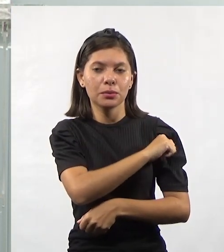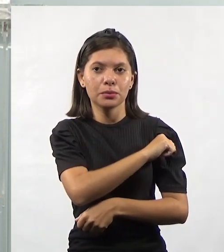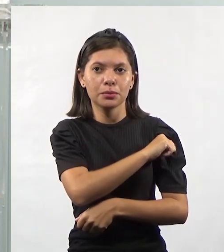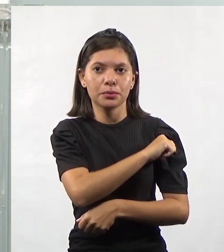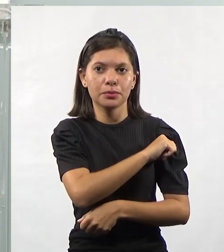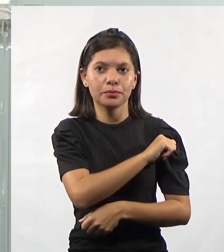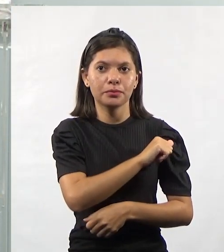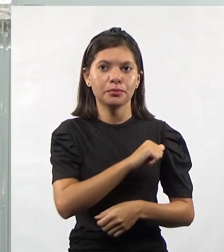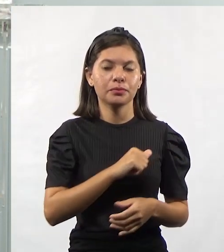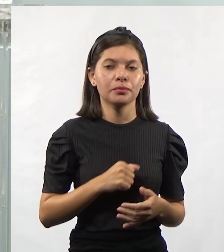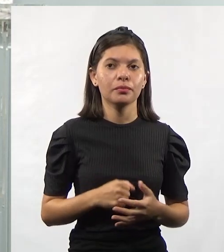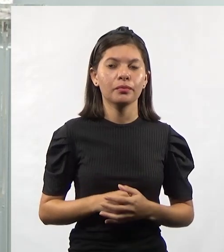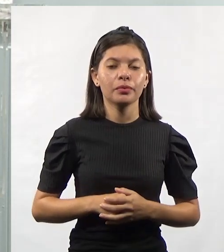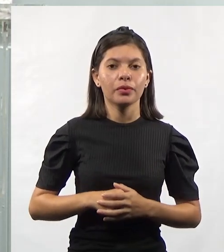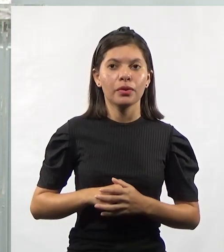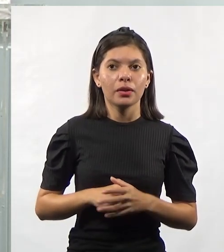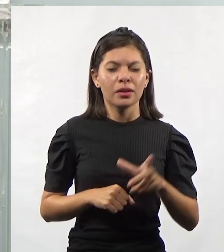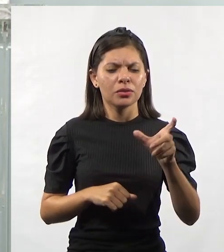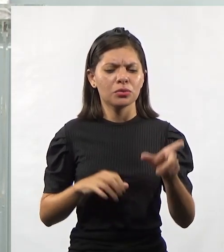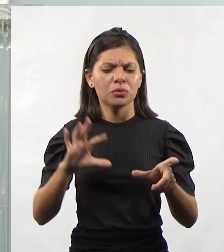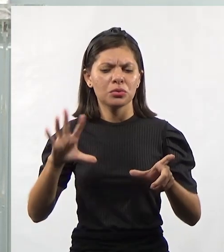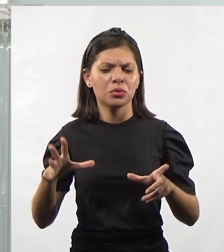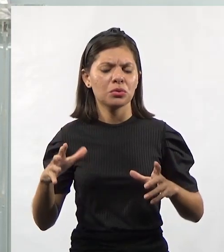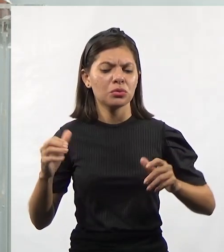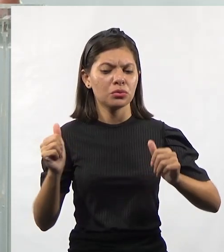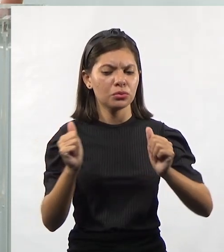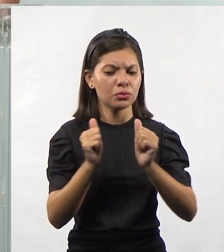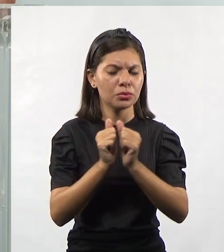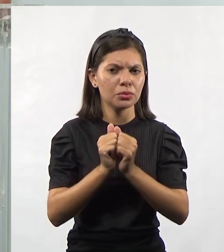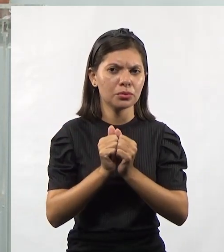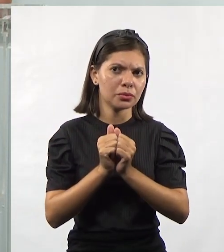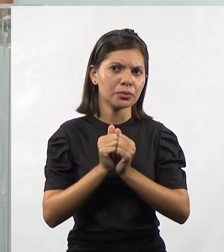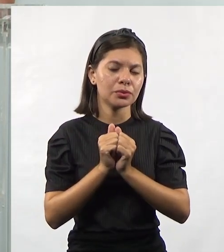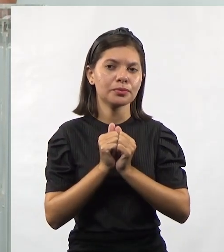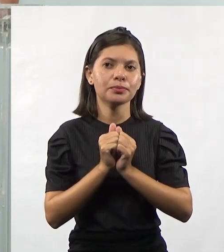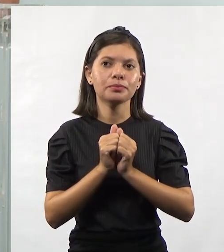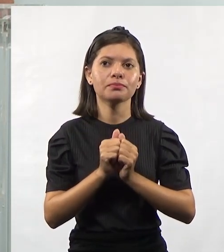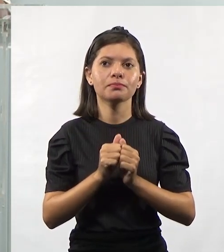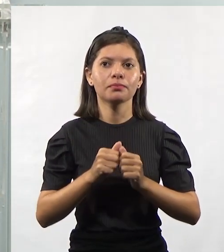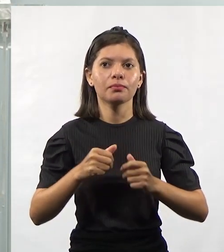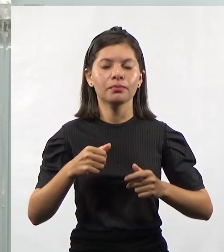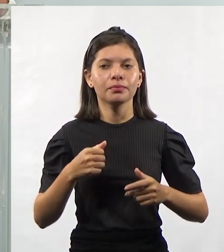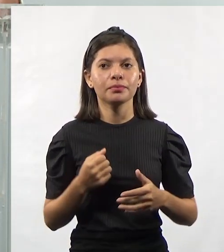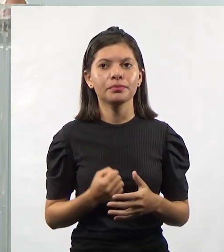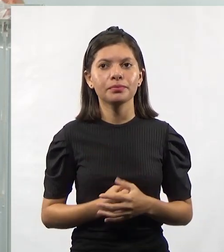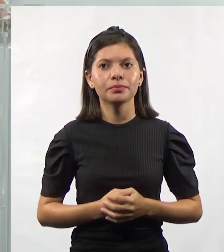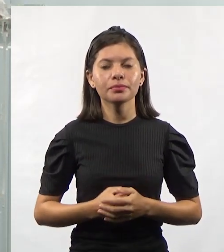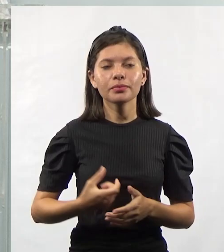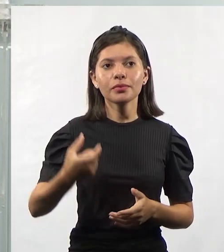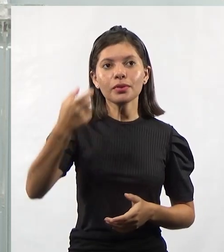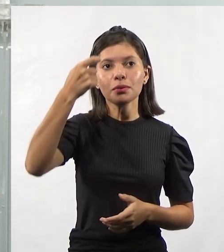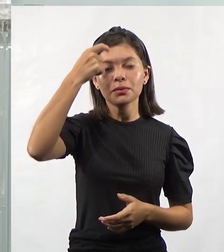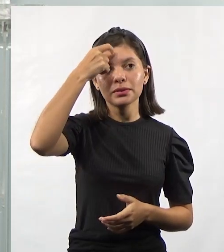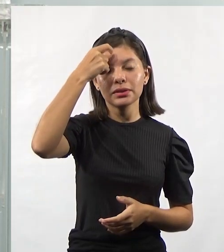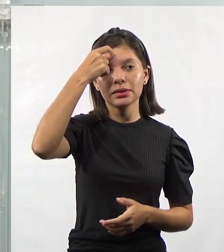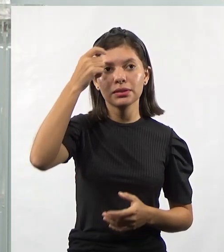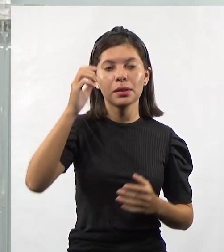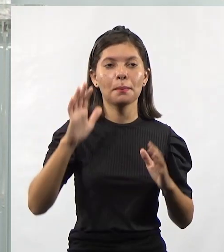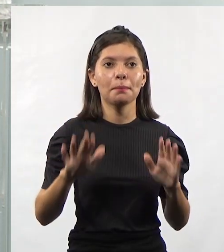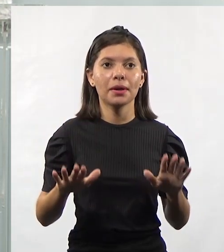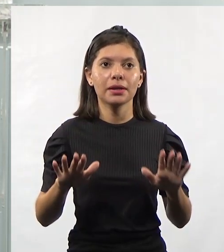professores, dos servidores e dos alunos, né? Então, todos têm que estar incluídos aí nesse processo